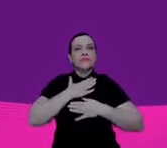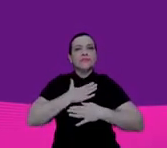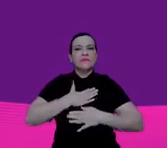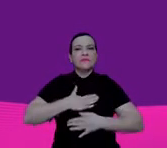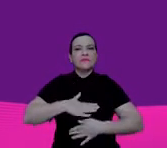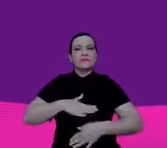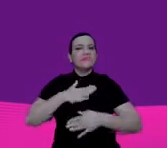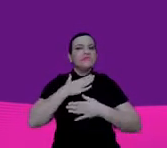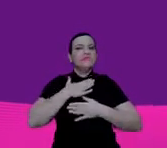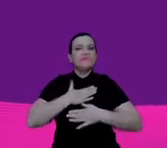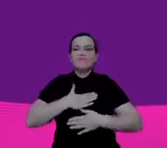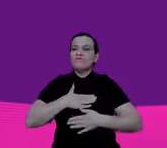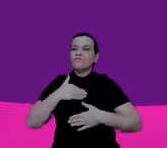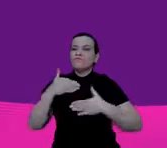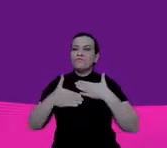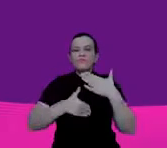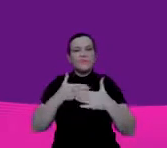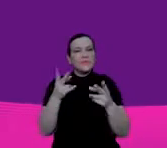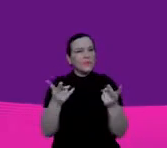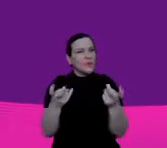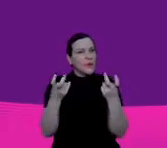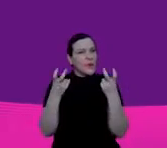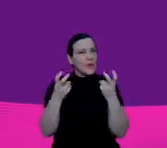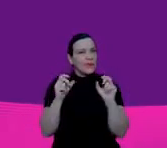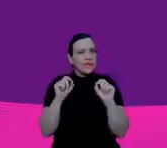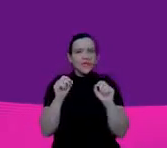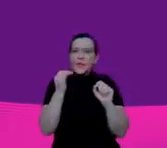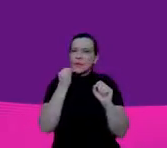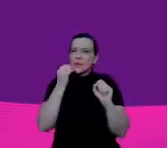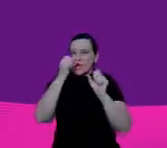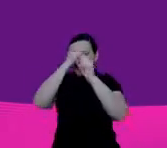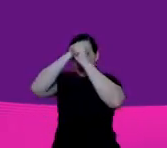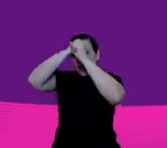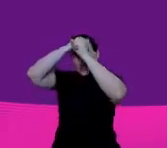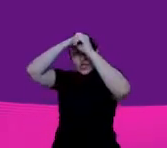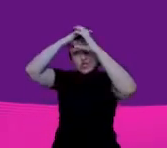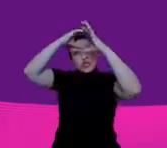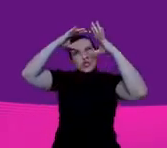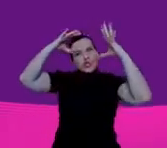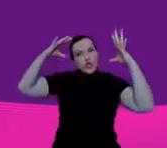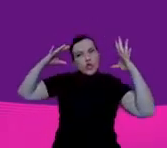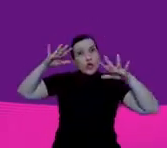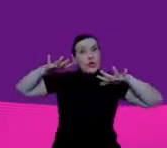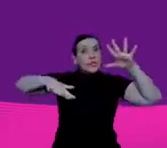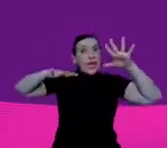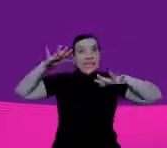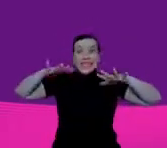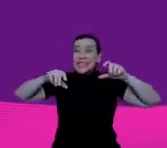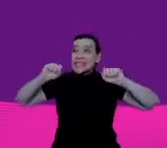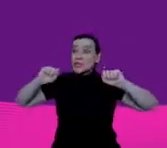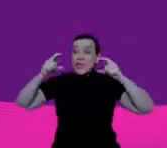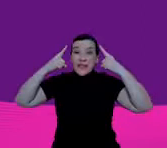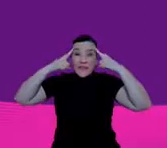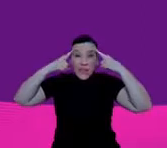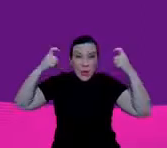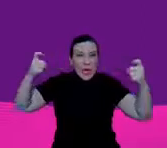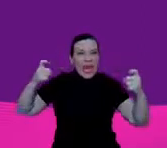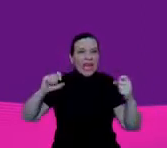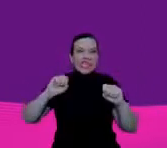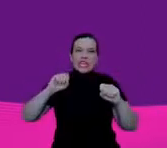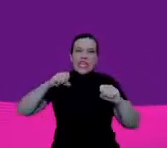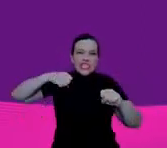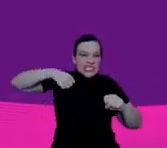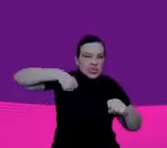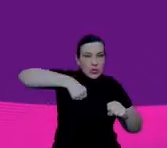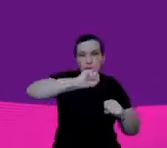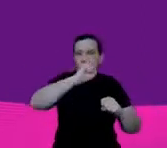paciente vivencia os sonhos, que geralmente são sonhos de conteúdo violento. Então, o paciente dá chute, dá soco, ele grita. E a